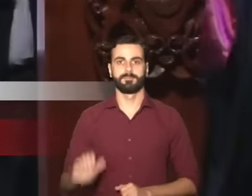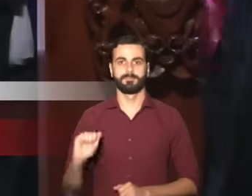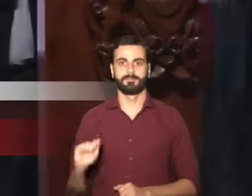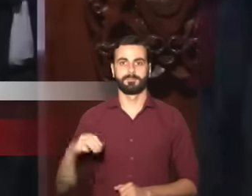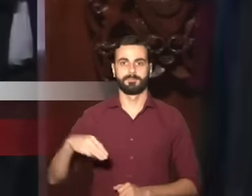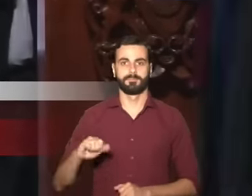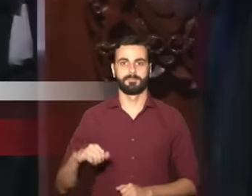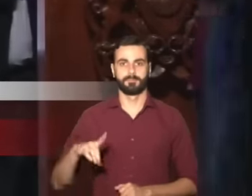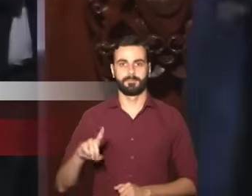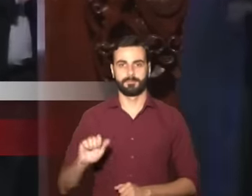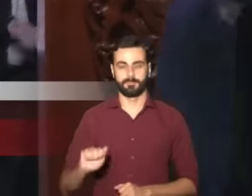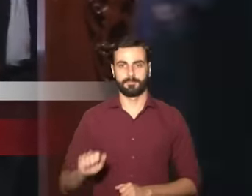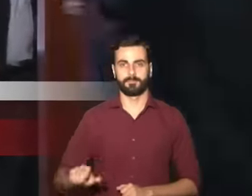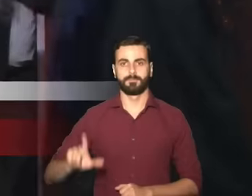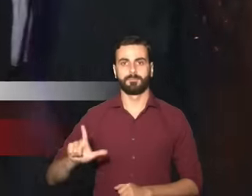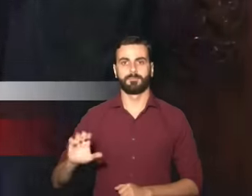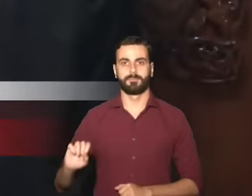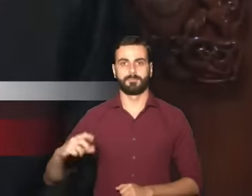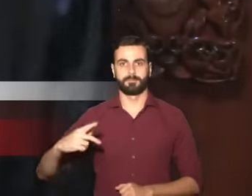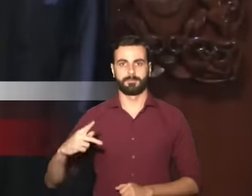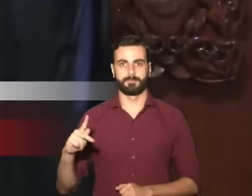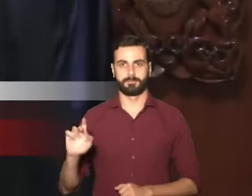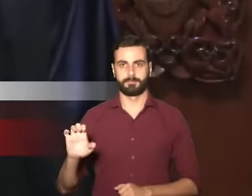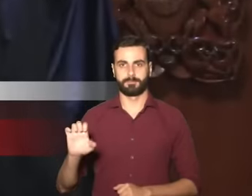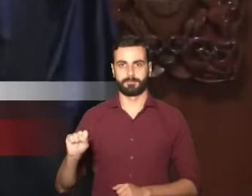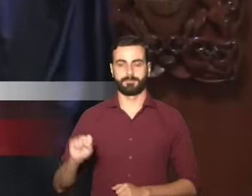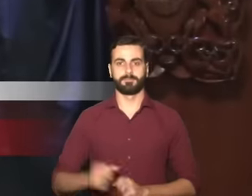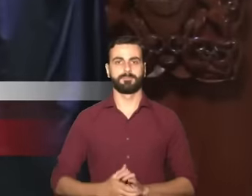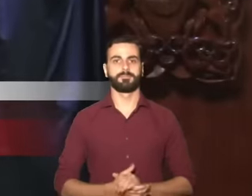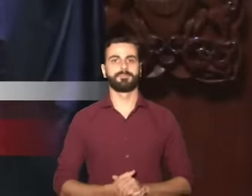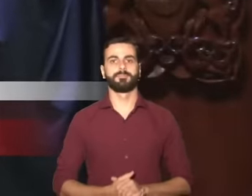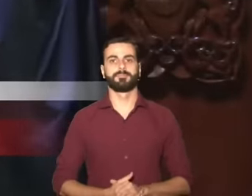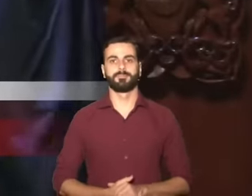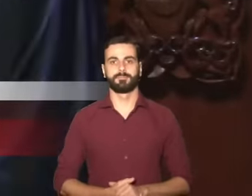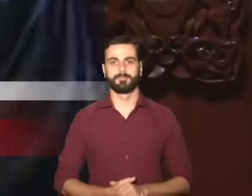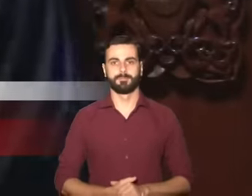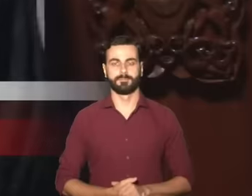Amanda Mara Lopes Braciani.